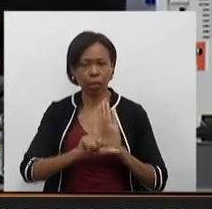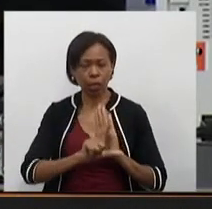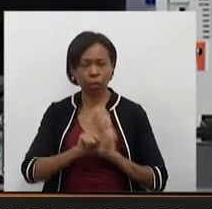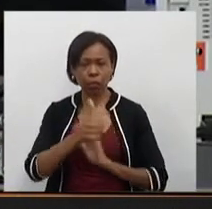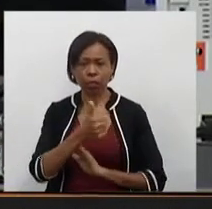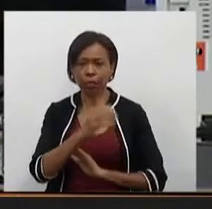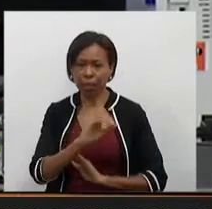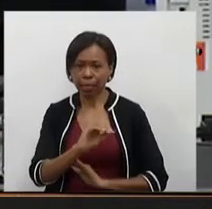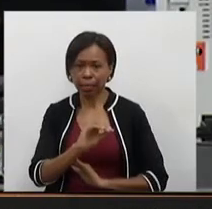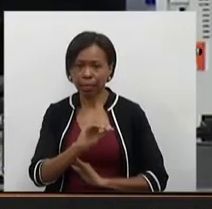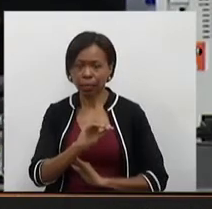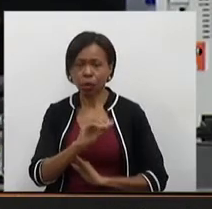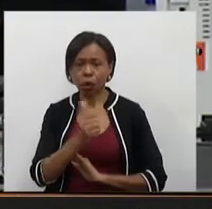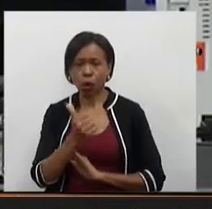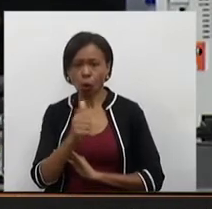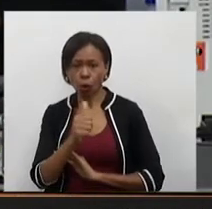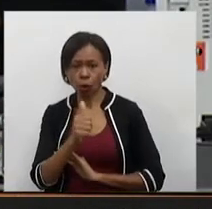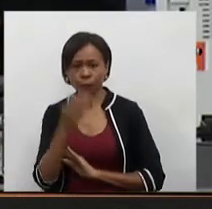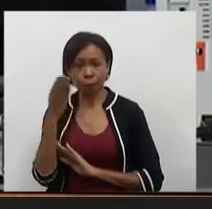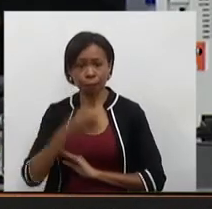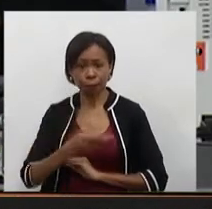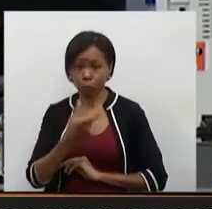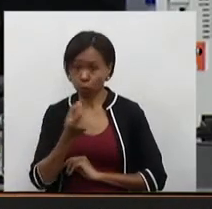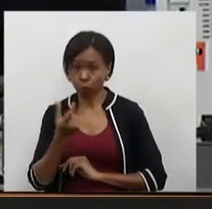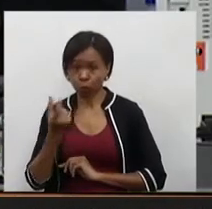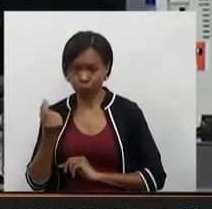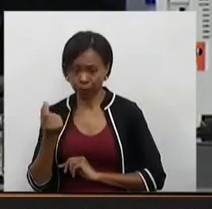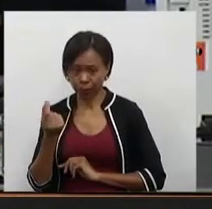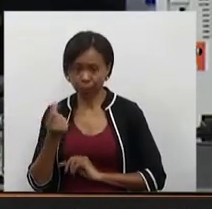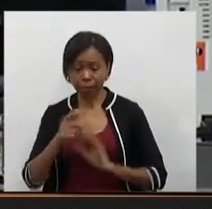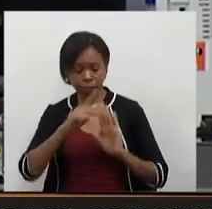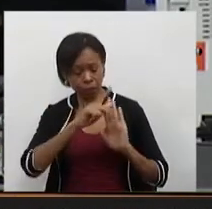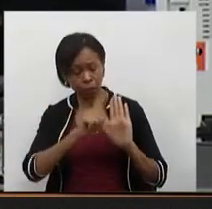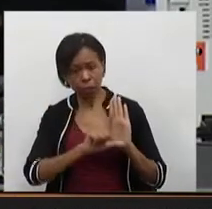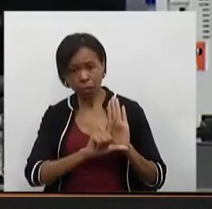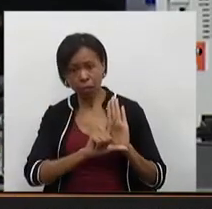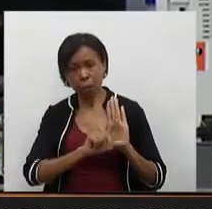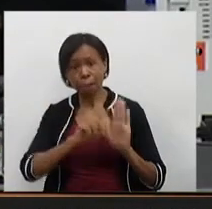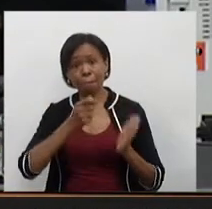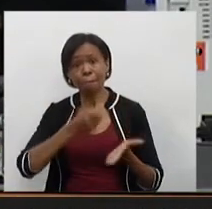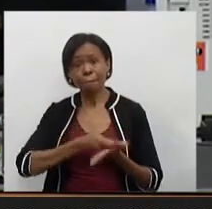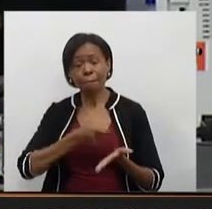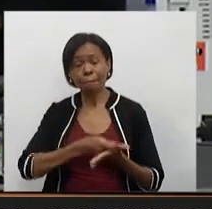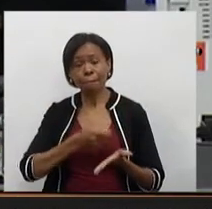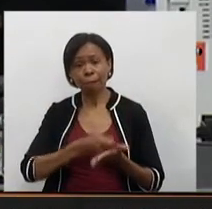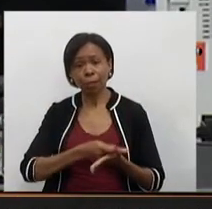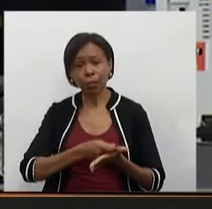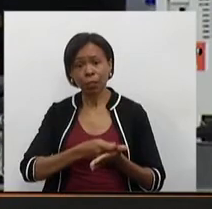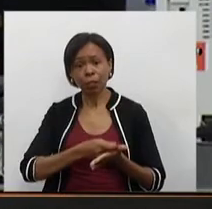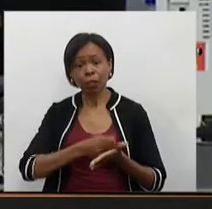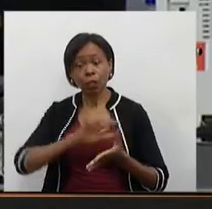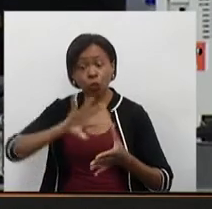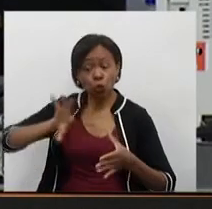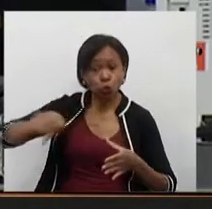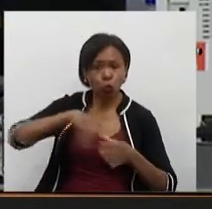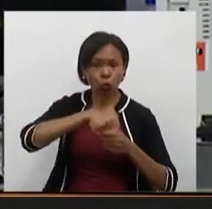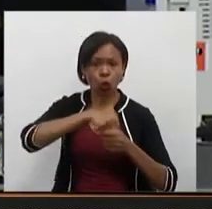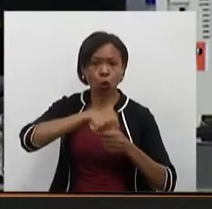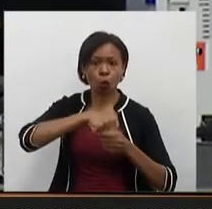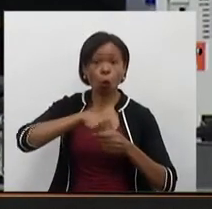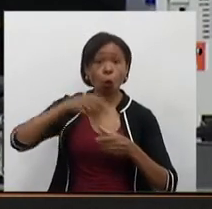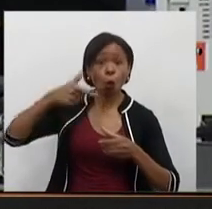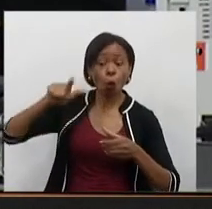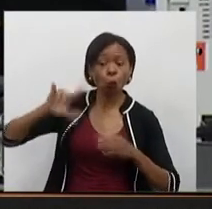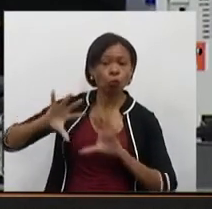1011/2020, que determina a inclusão de outros grupos na lista de